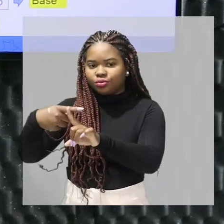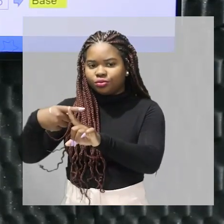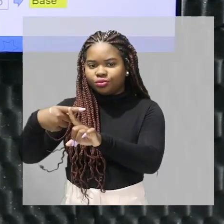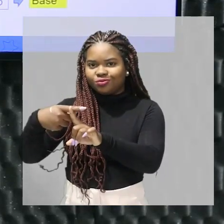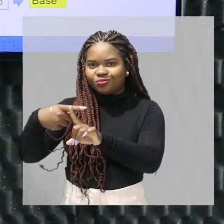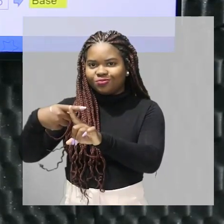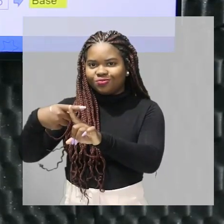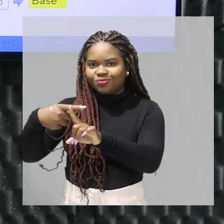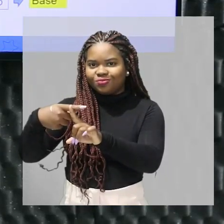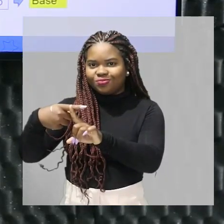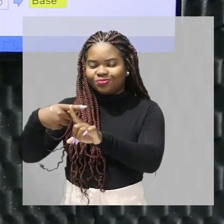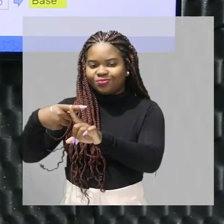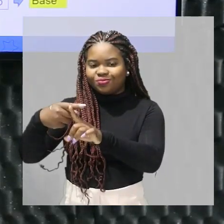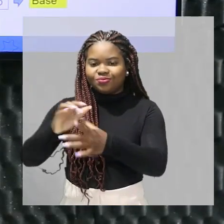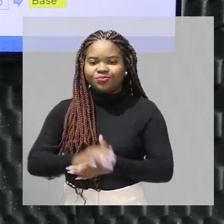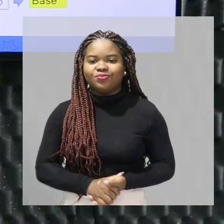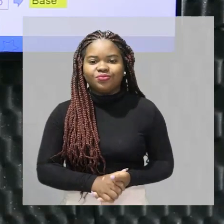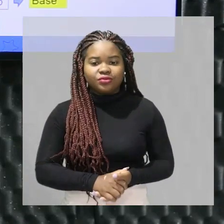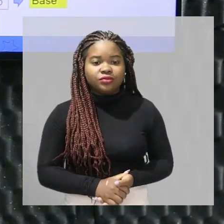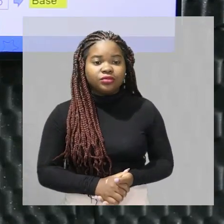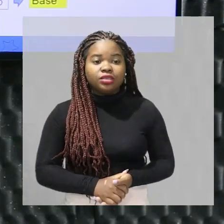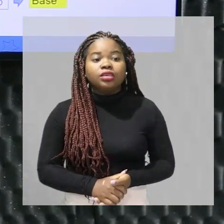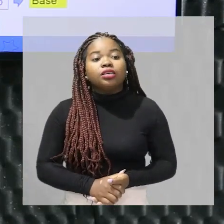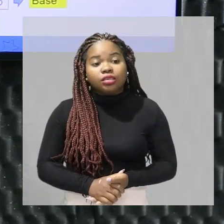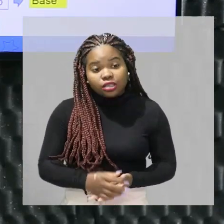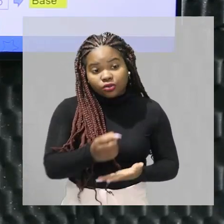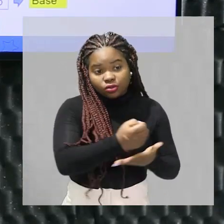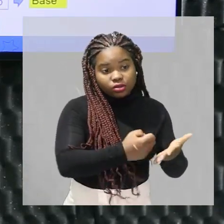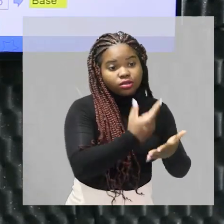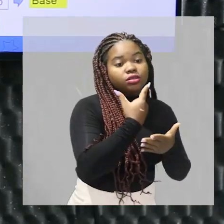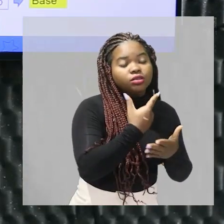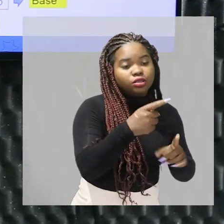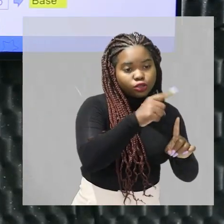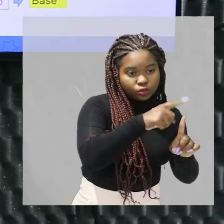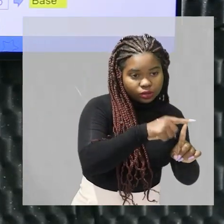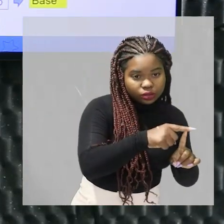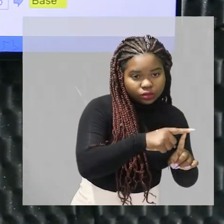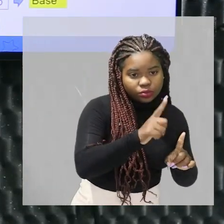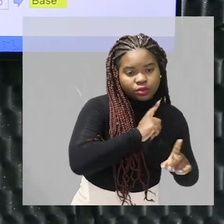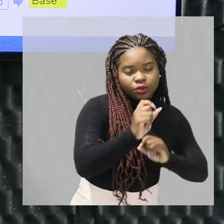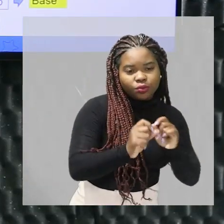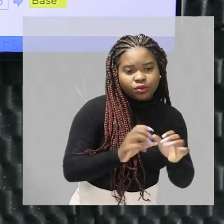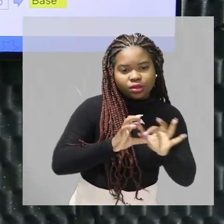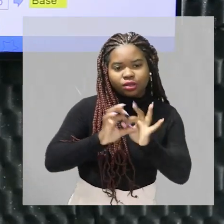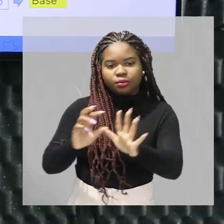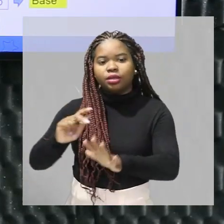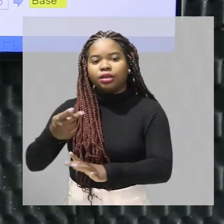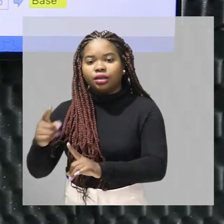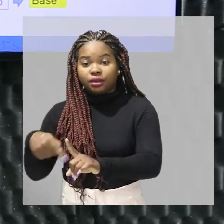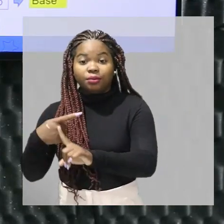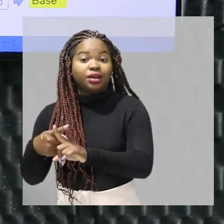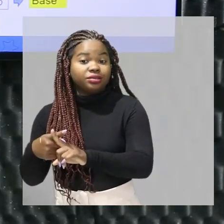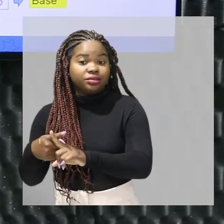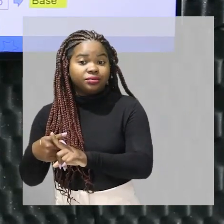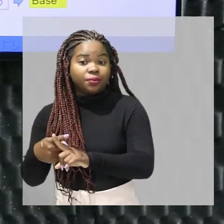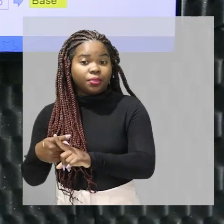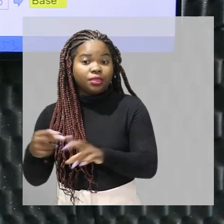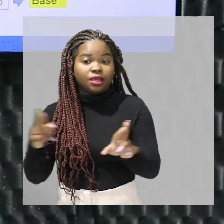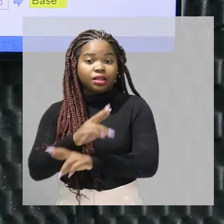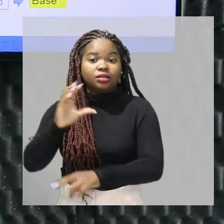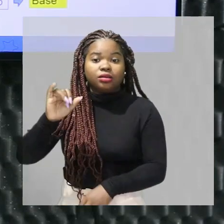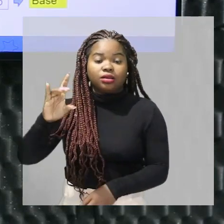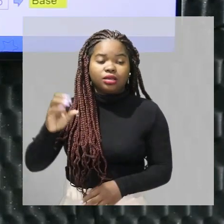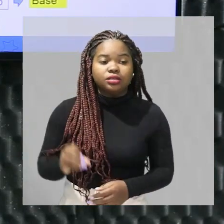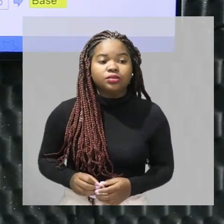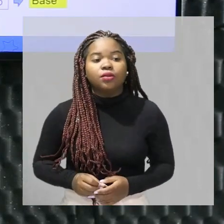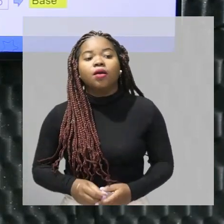H+. Então, a aspirina, ela vai pertencer à função química ácido. O sulfato